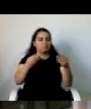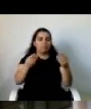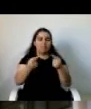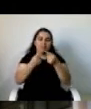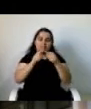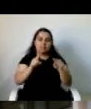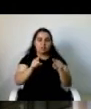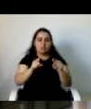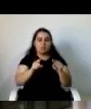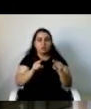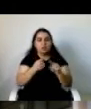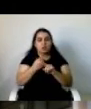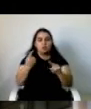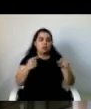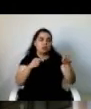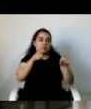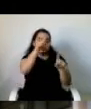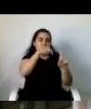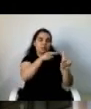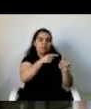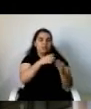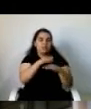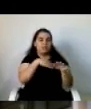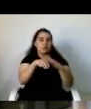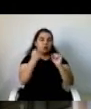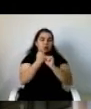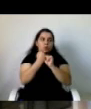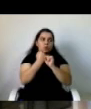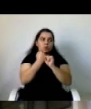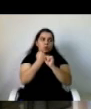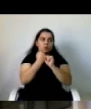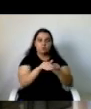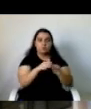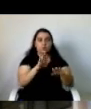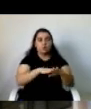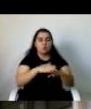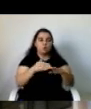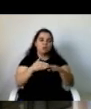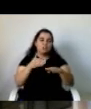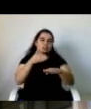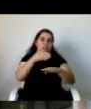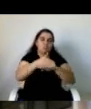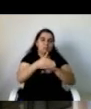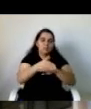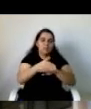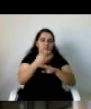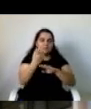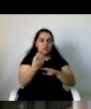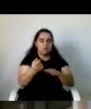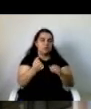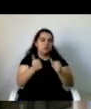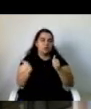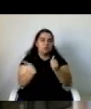ou praticam poucas atividades fora de casa. Mais uma vez, as questões da falta de acompanhamento, da falta de